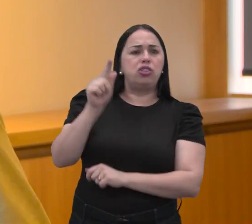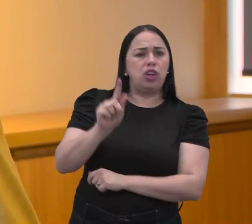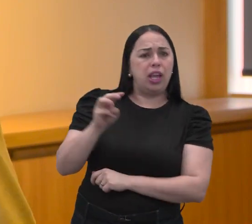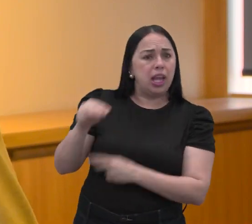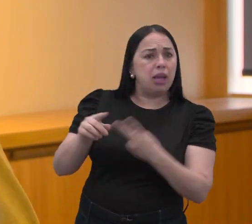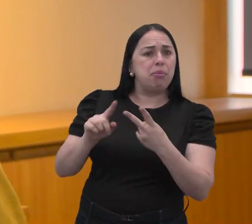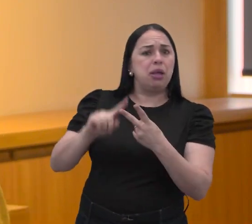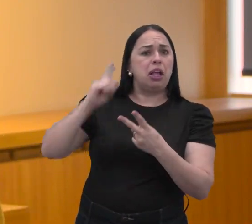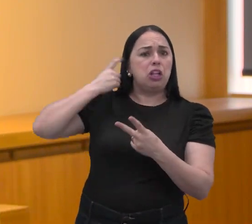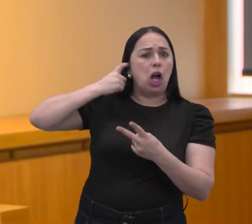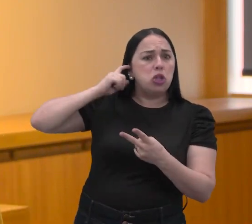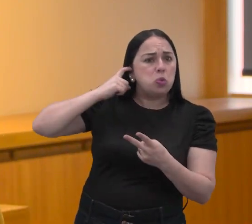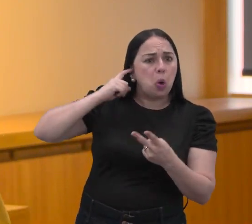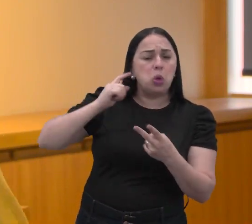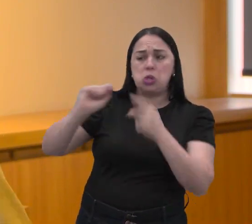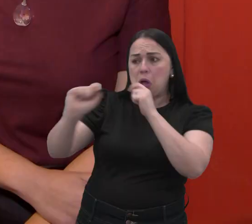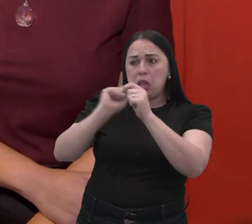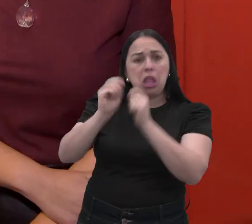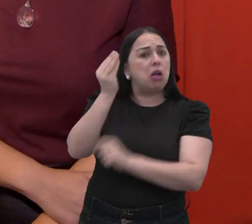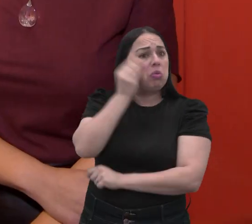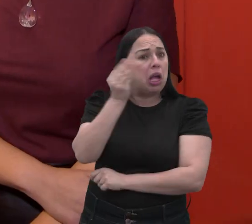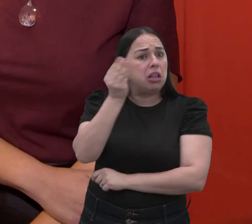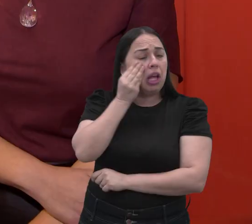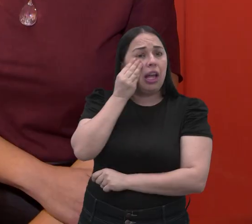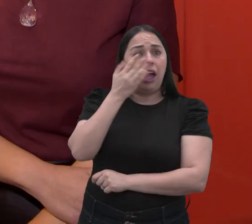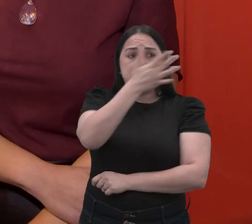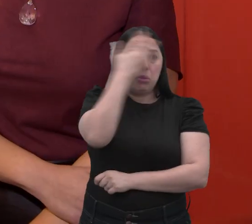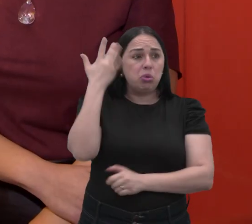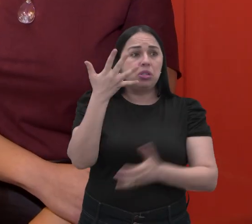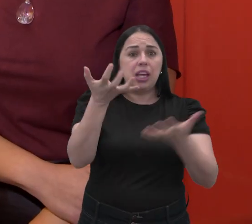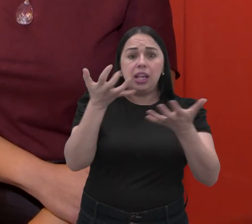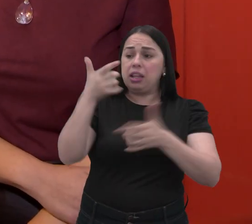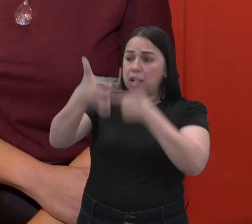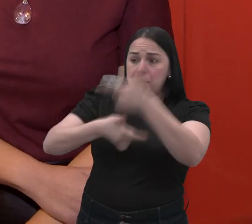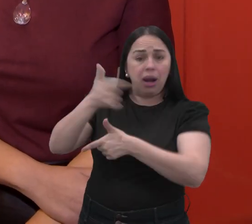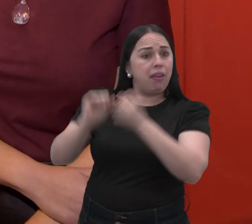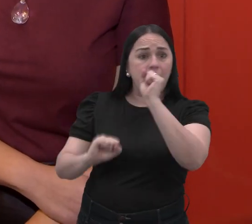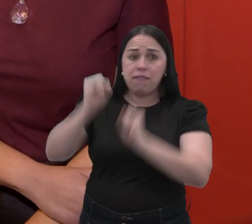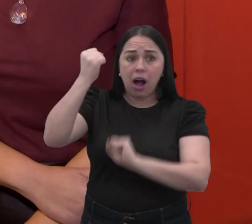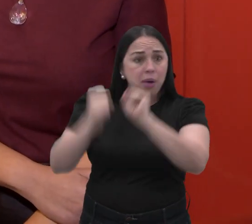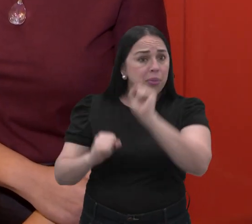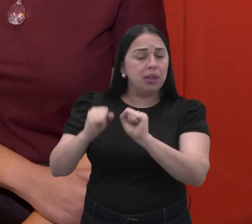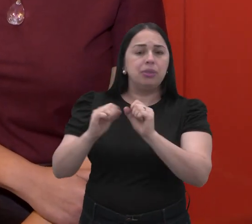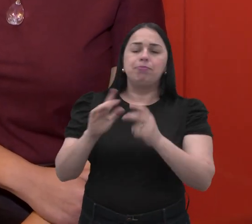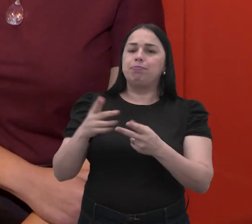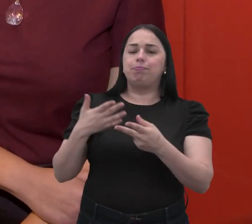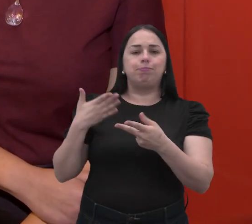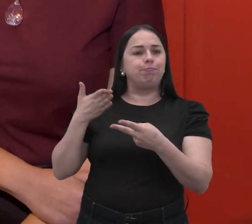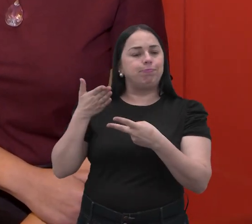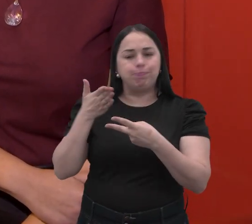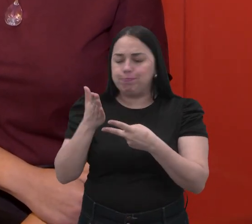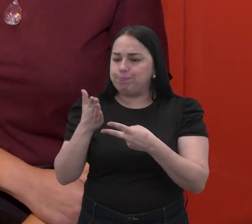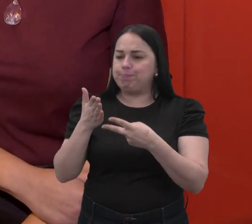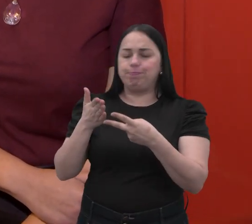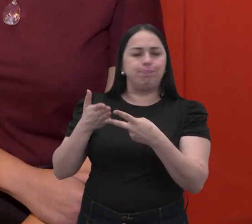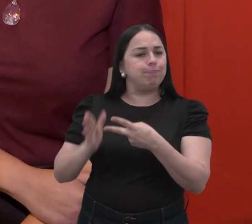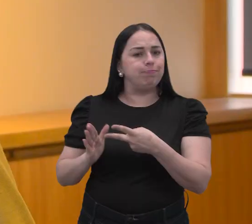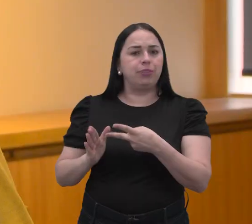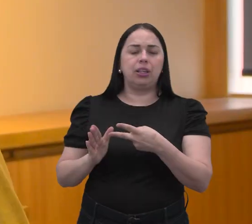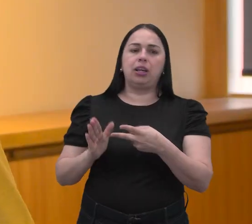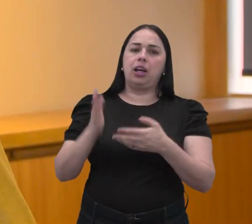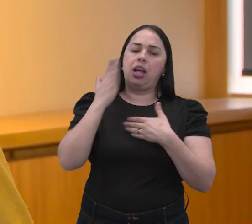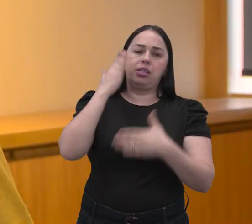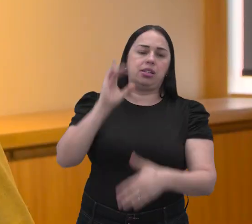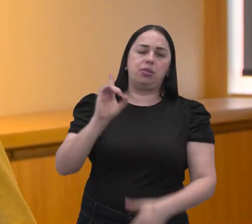General Motors, Johnson, que eram as fábricas, né? Na época todo mundo tinha o sonho de trabalhar numa fábrica, né? Mas não consegui, não passei,